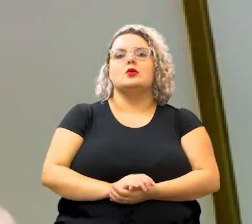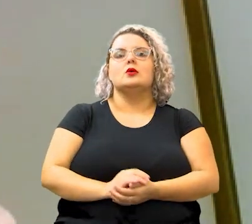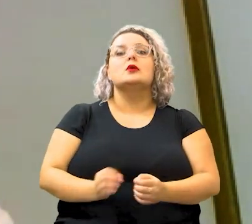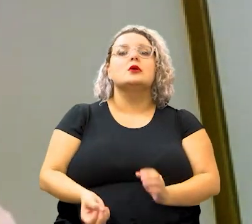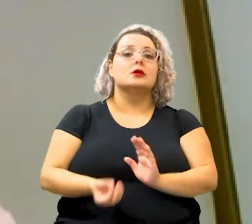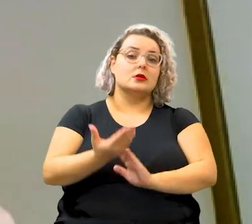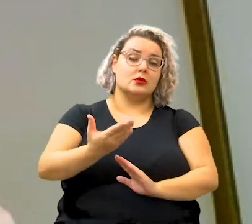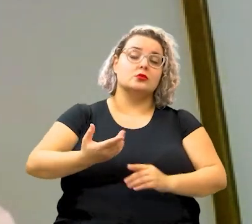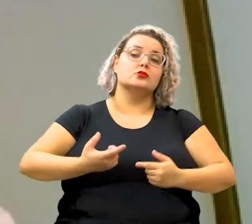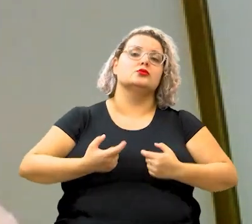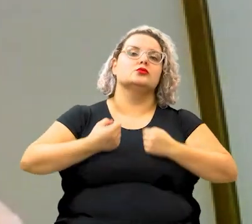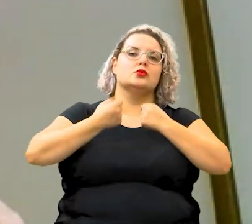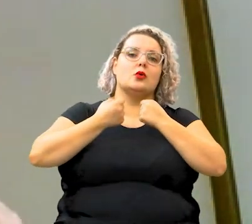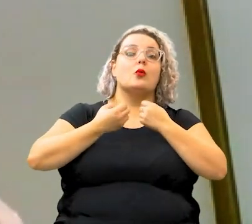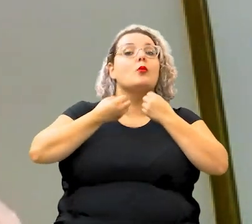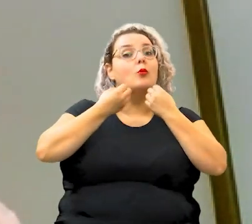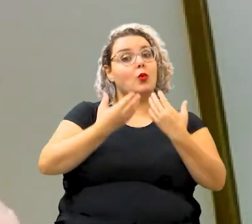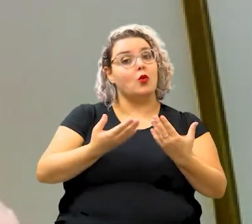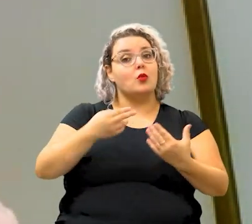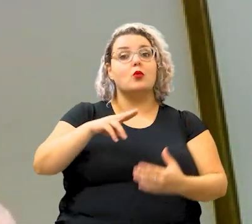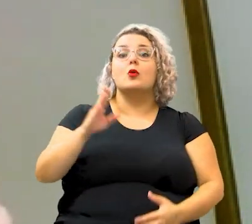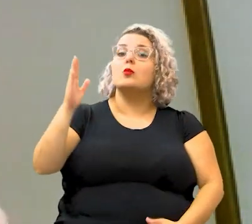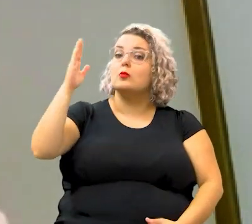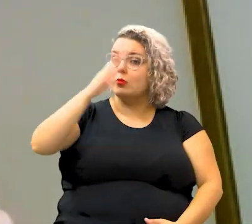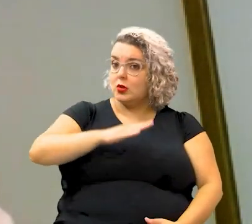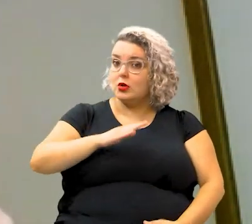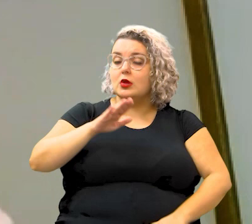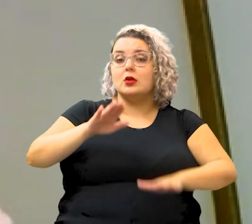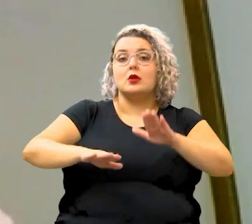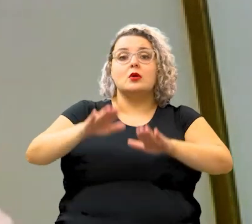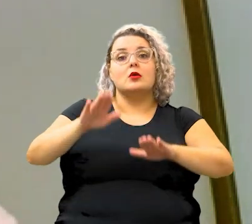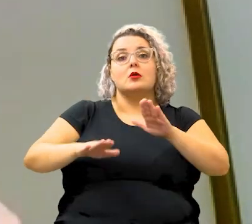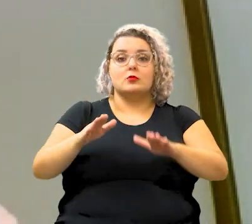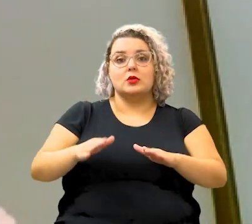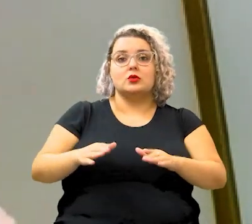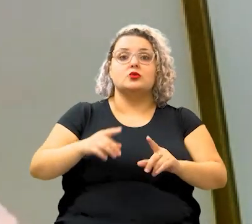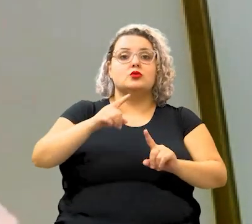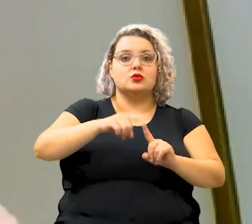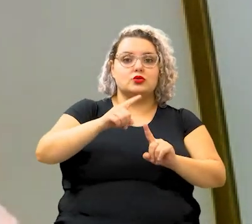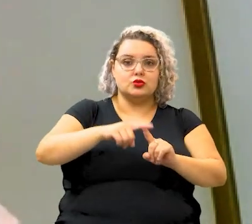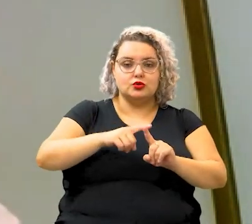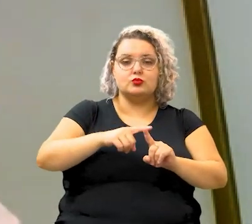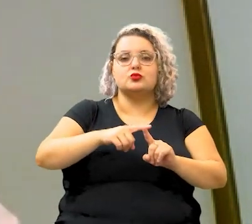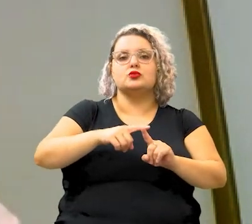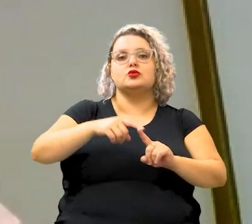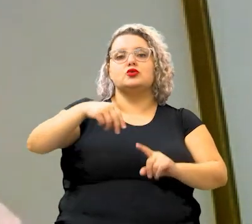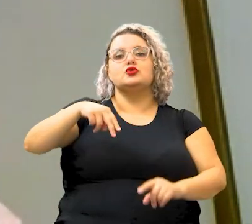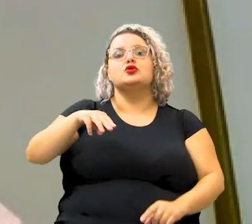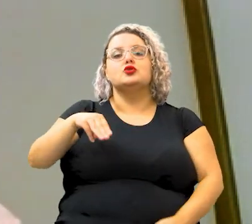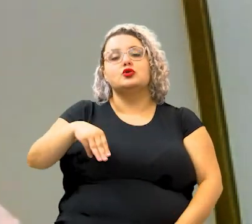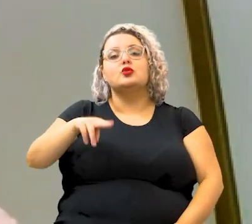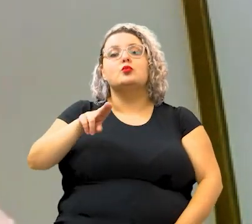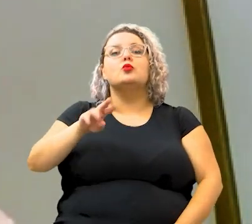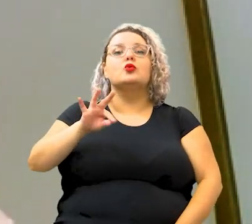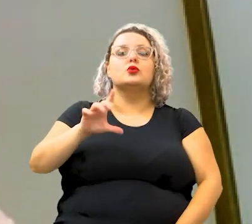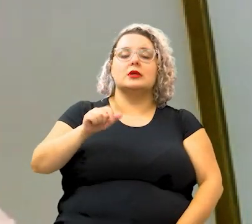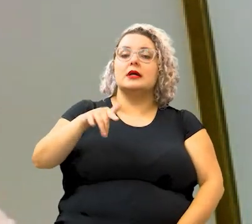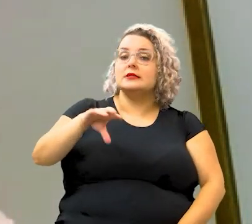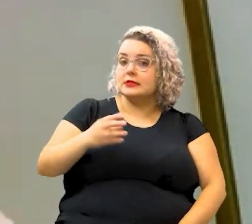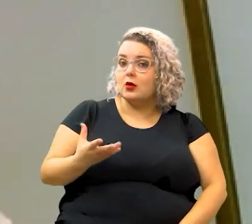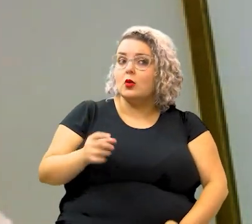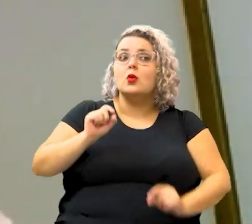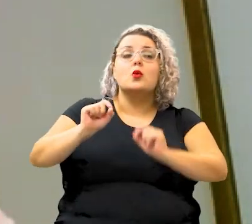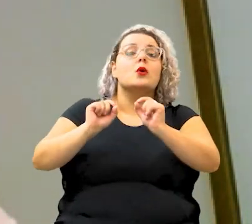formação de tumores, que podem ser benignos ou malignos, a depender do tipo de mutação. E o que é que faz com que